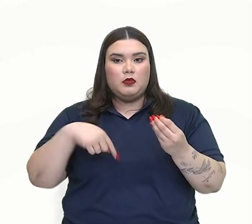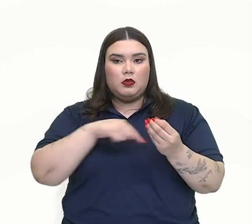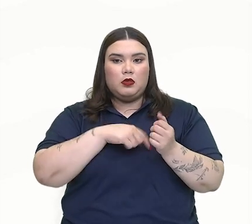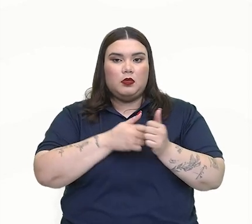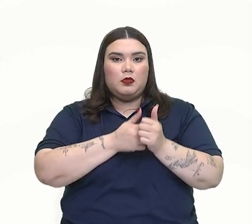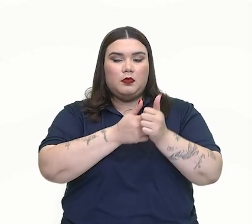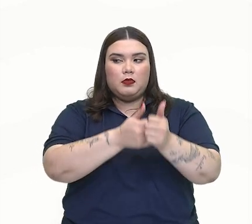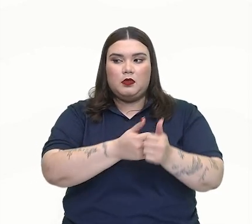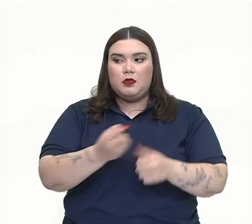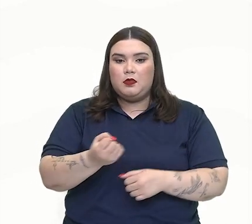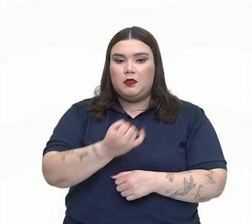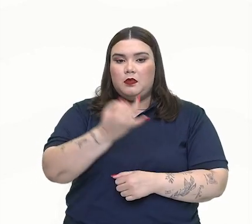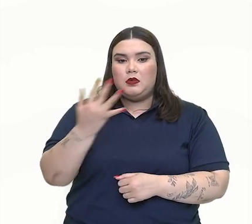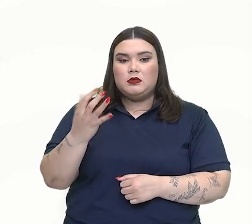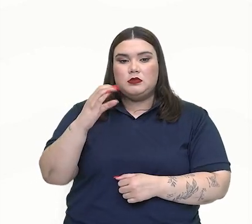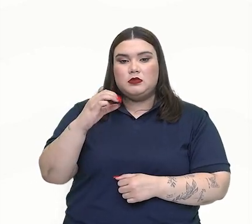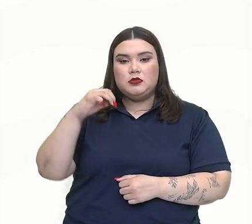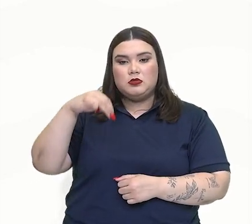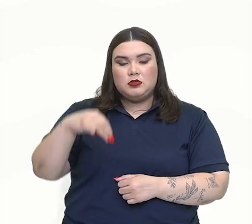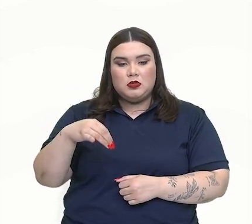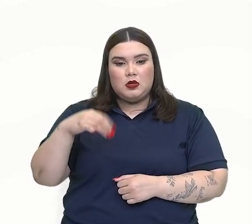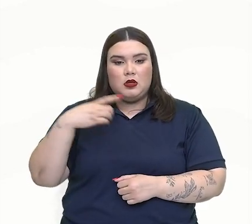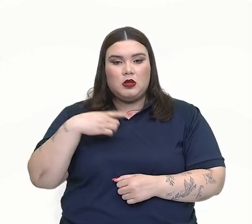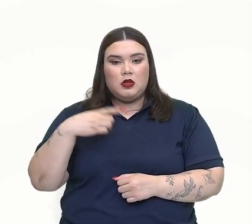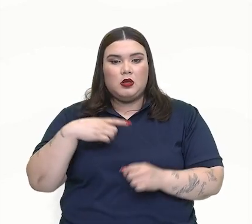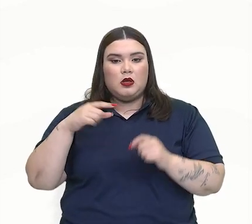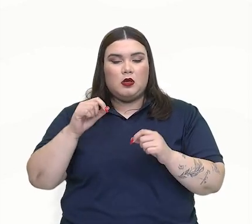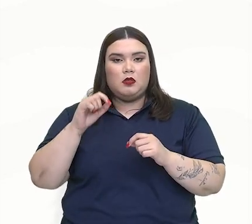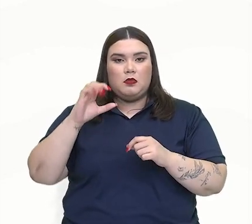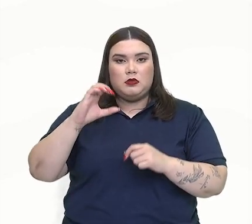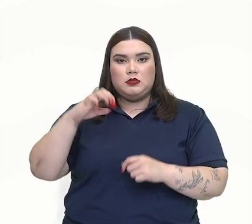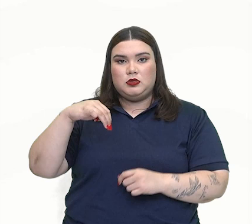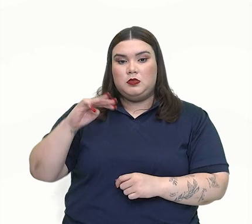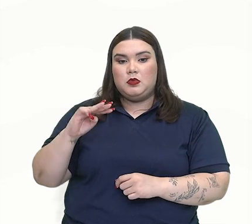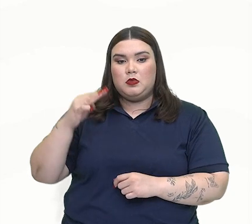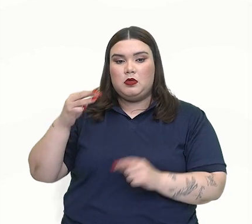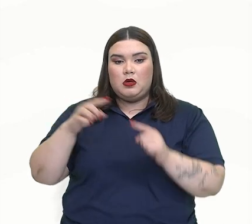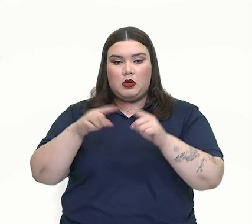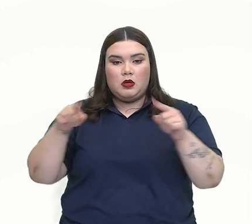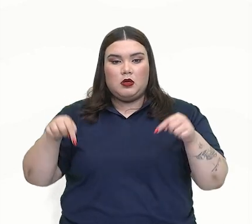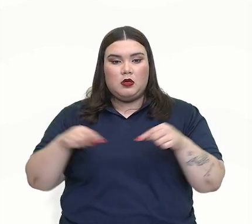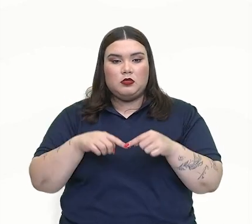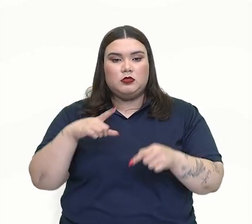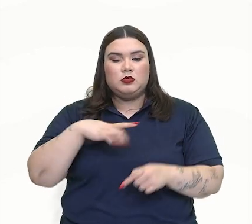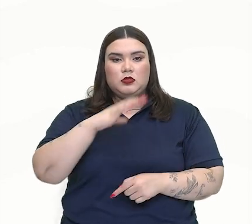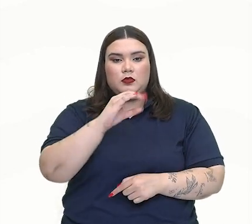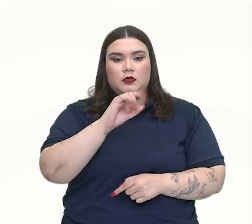acompanhar. Quantos centímetros cúbicos há em uma caixa de